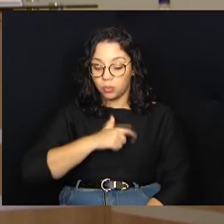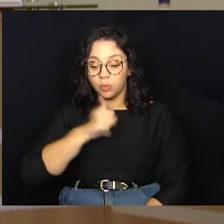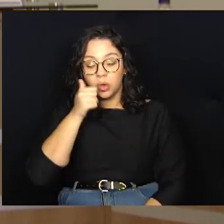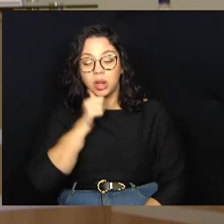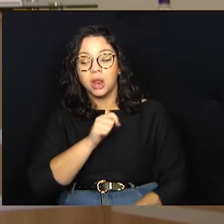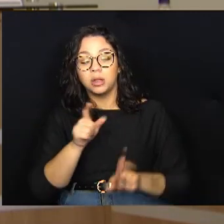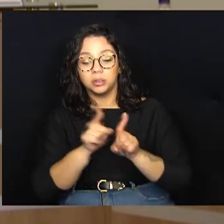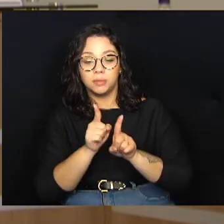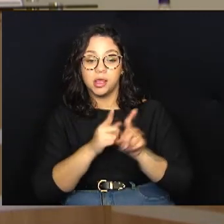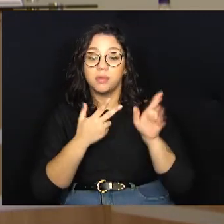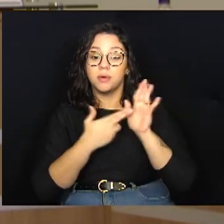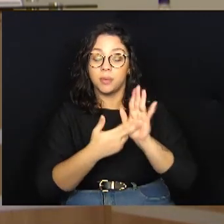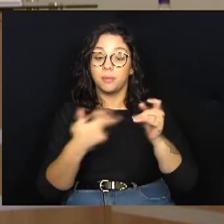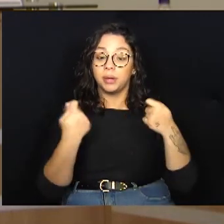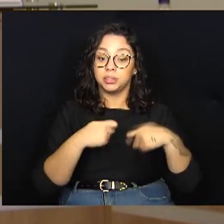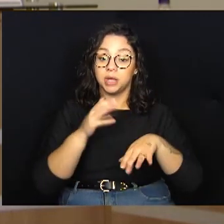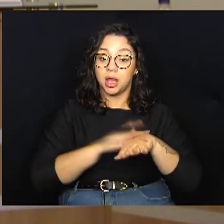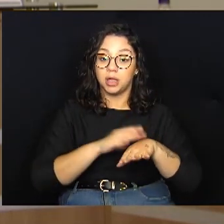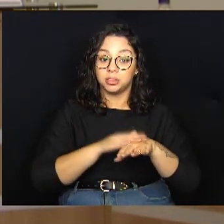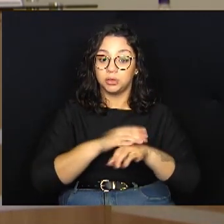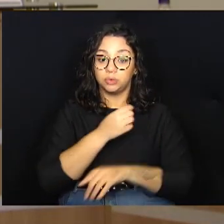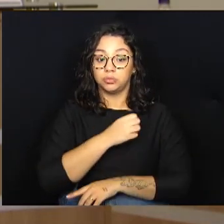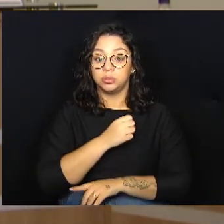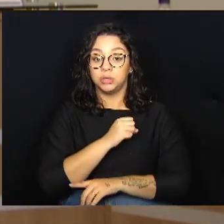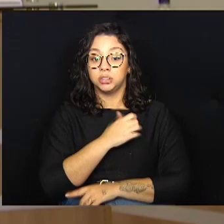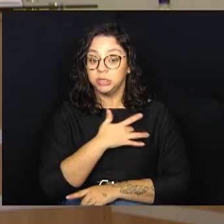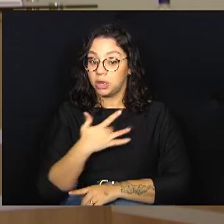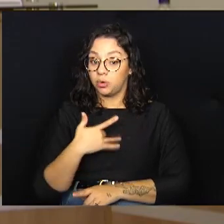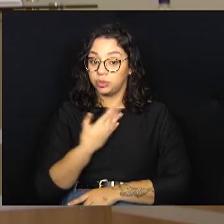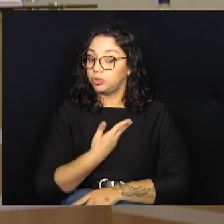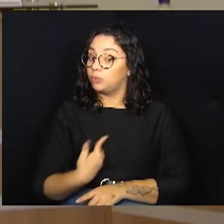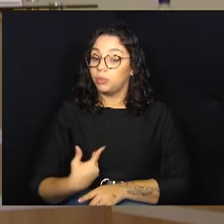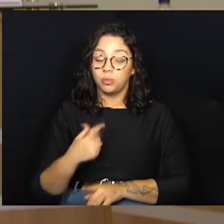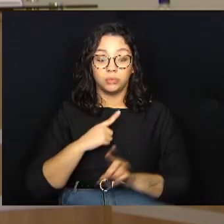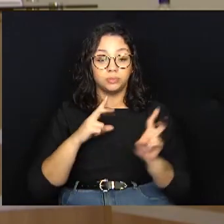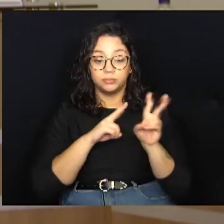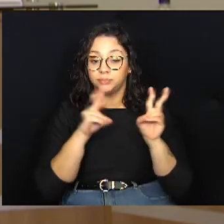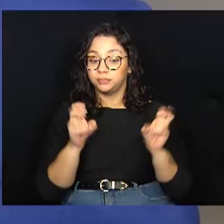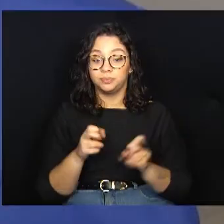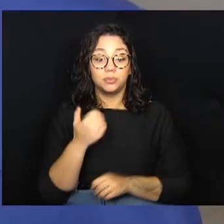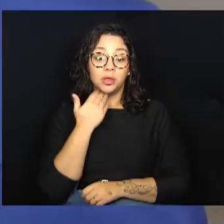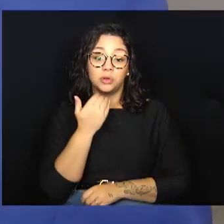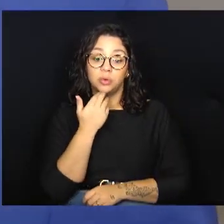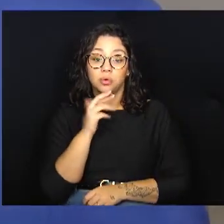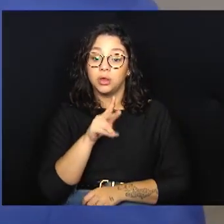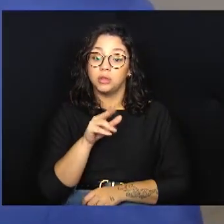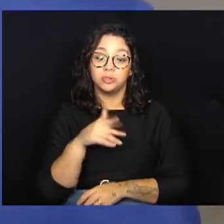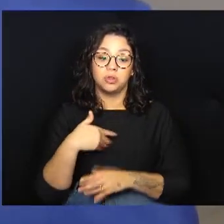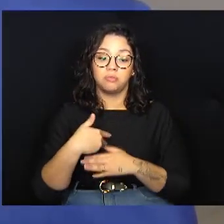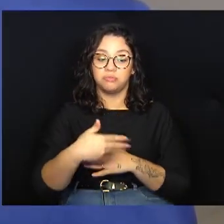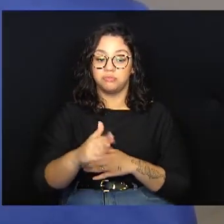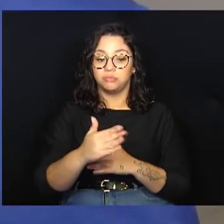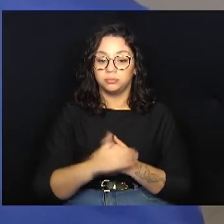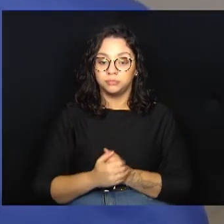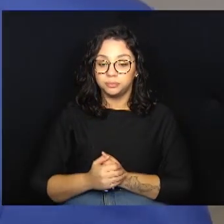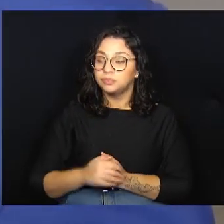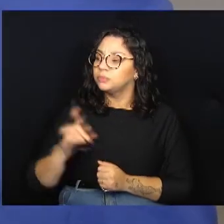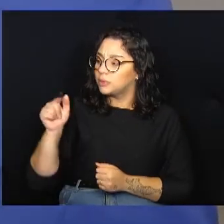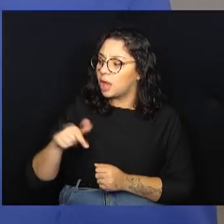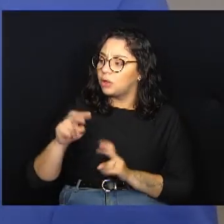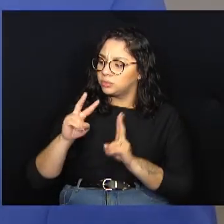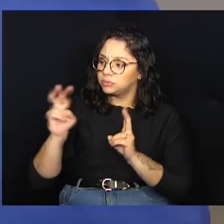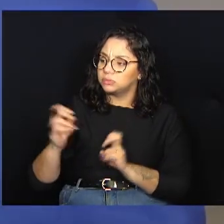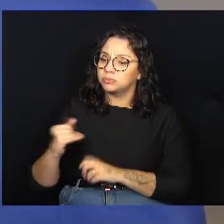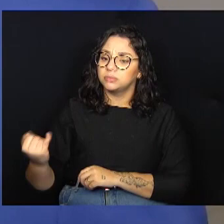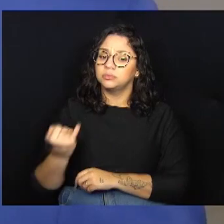ter ações de saúde pública envolvendo todo esse assunto. Eu acho que não dá para deixar passar. Um tema importante, o que está acontecendo no